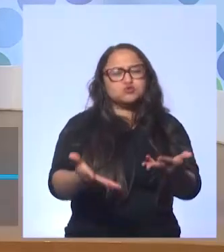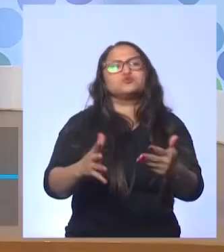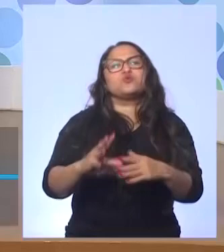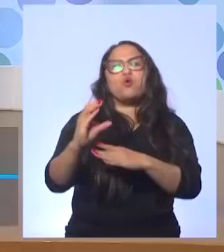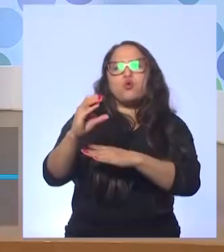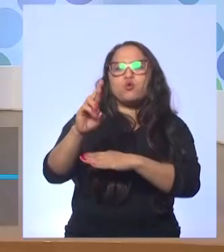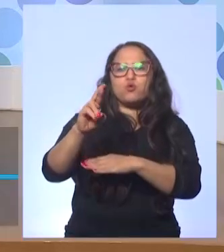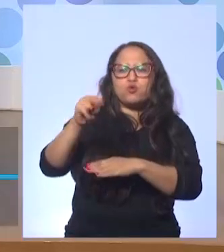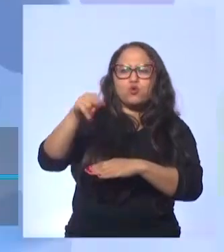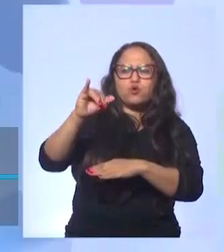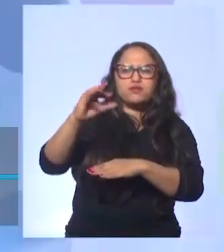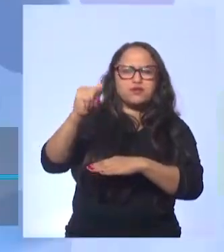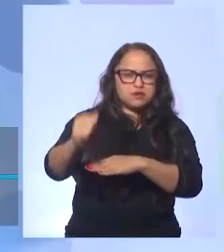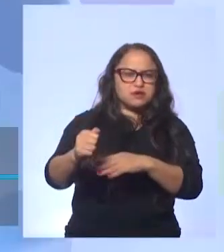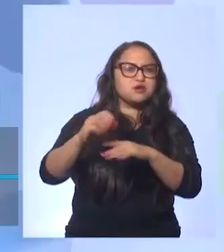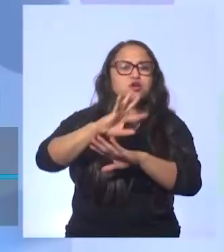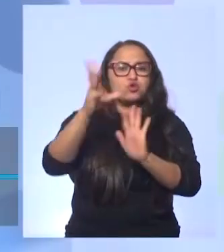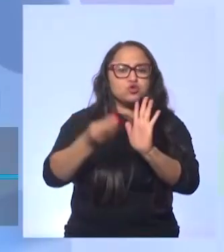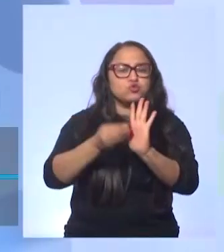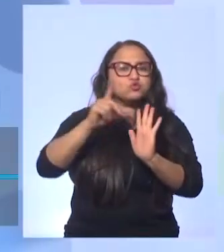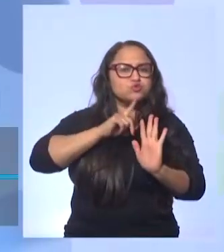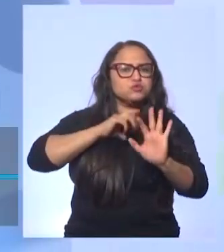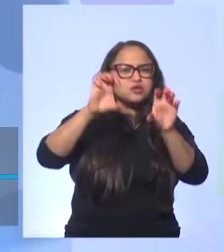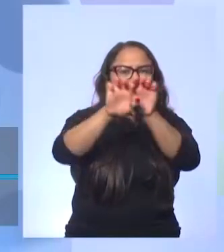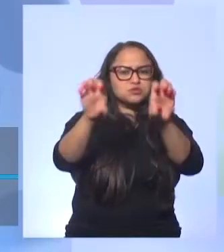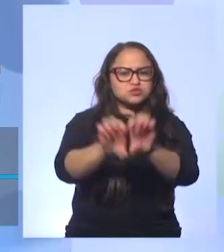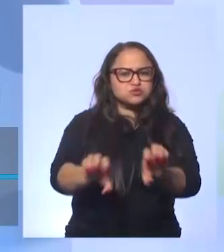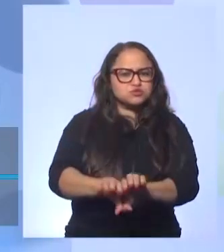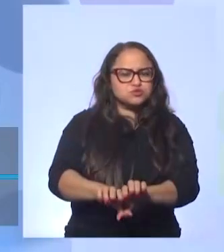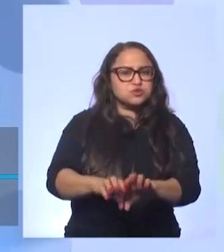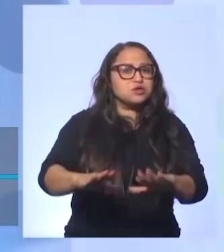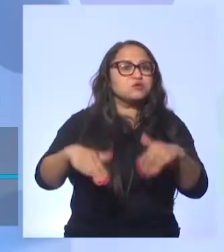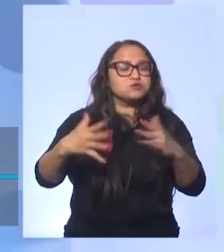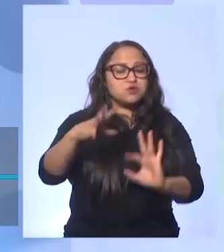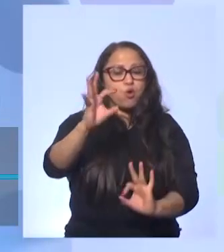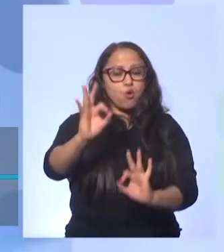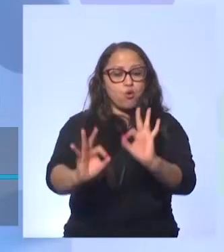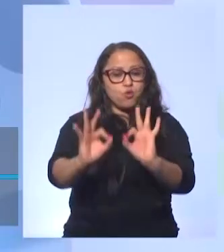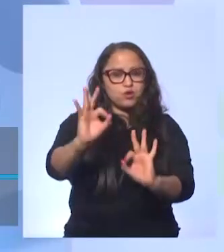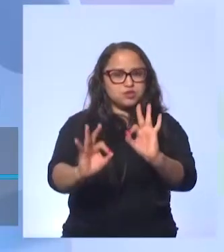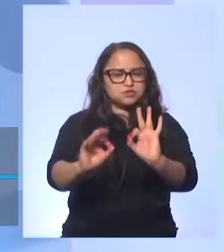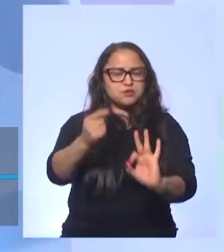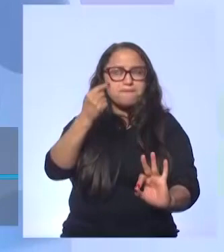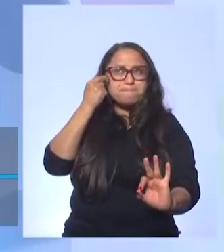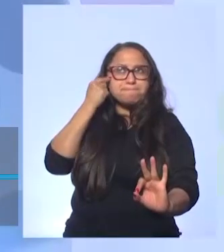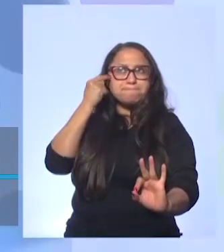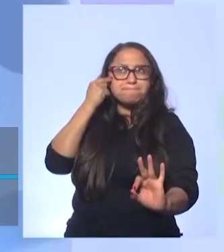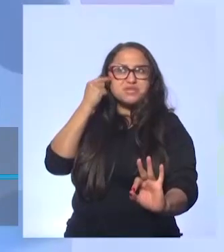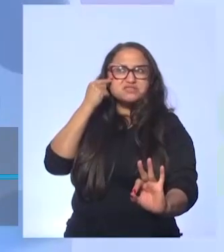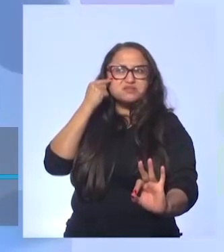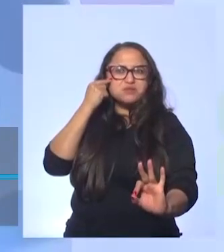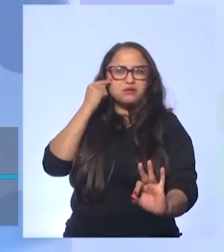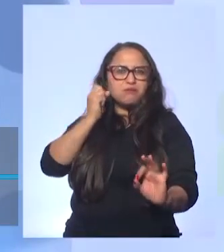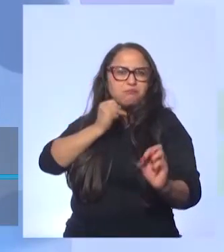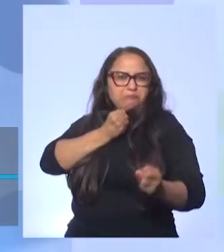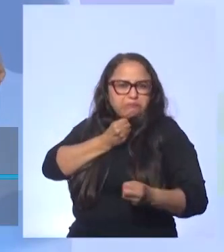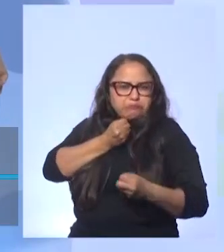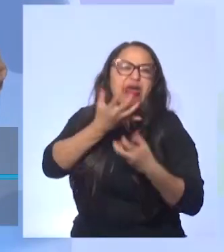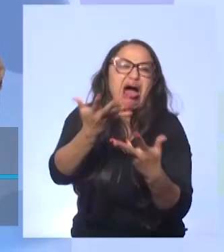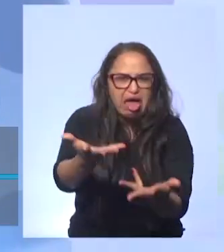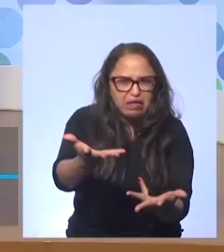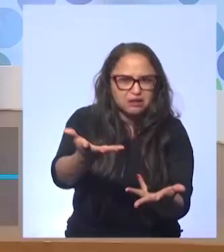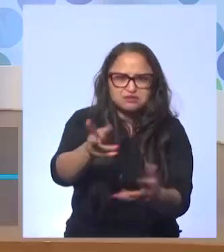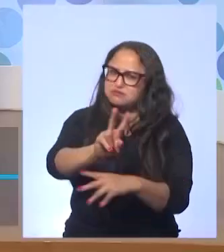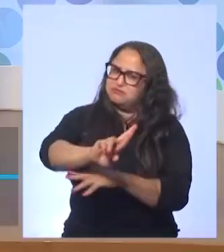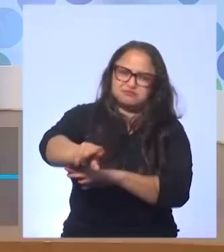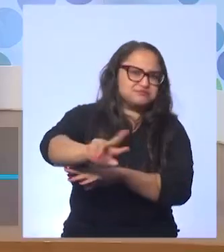crônica. Isso. Então, tudo tem uma estrutura. Então, quando você vai organizar o seu pensamento, você não vai falando como o Mauro fez